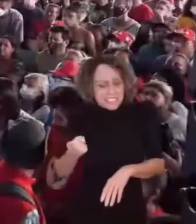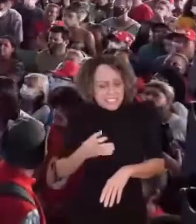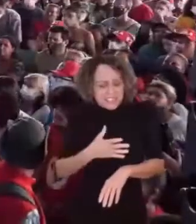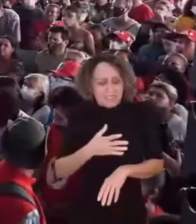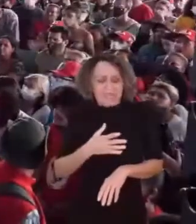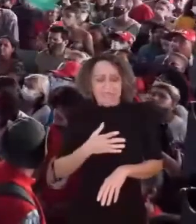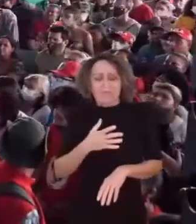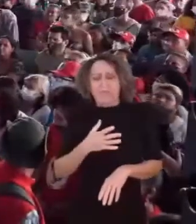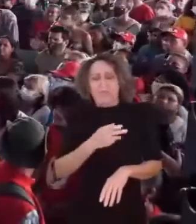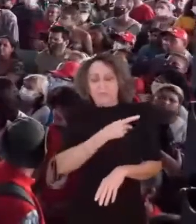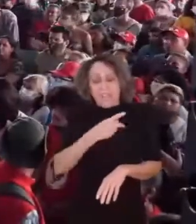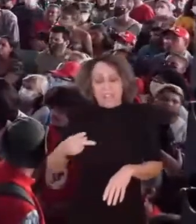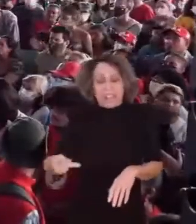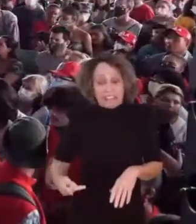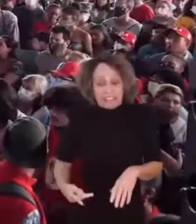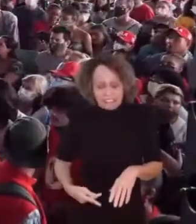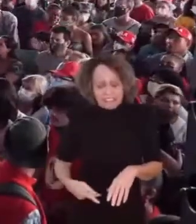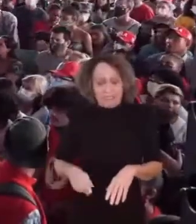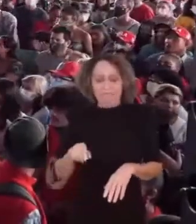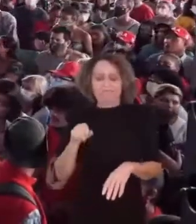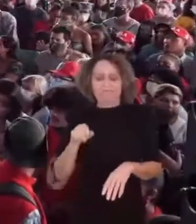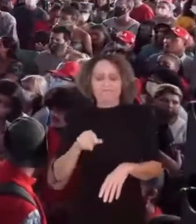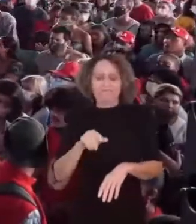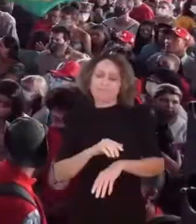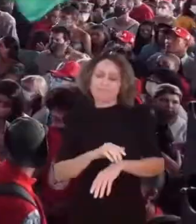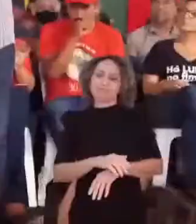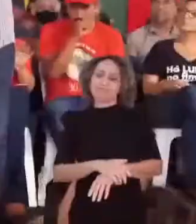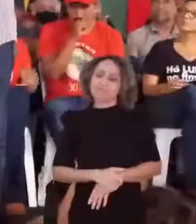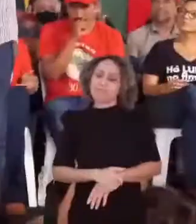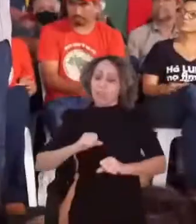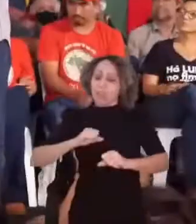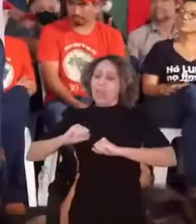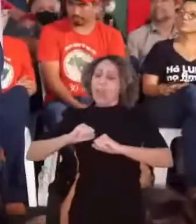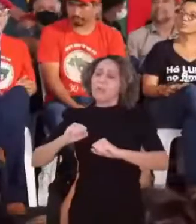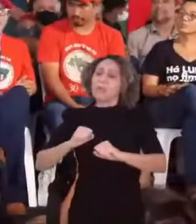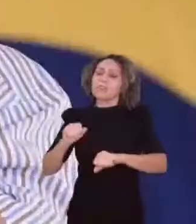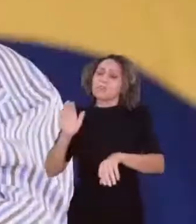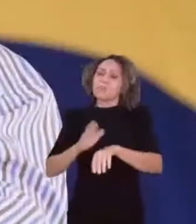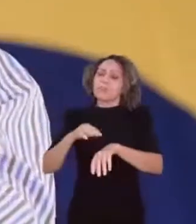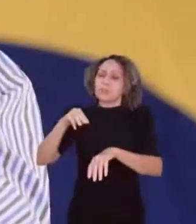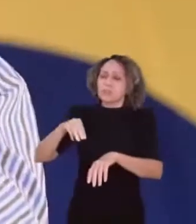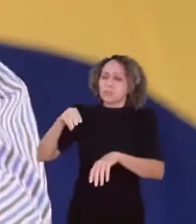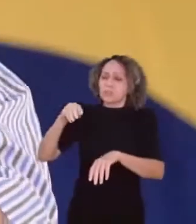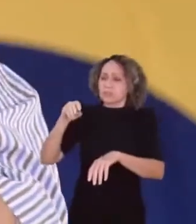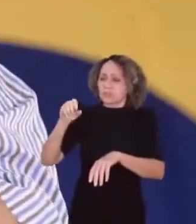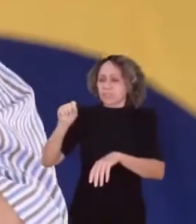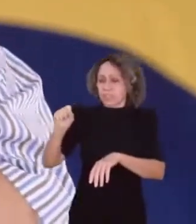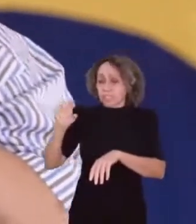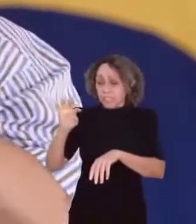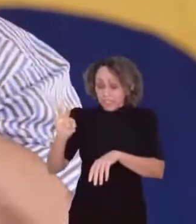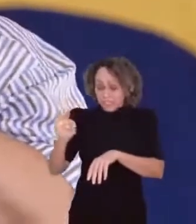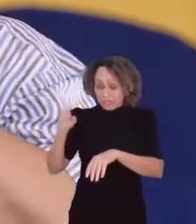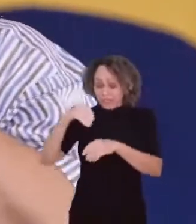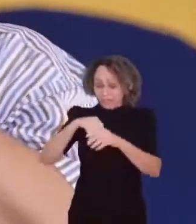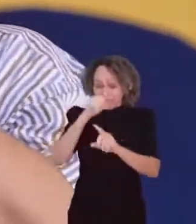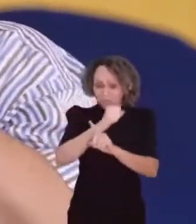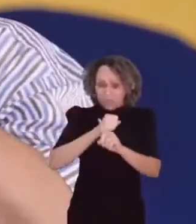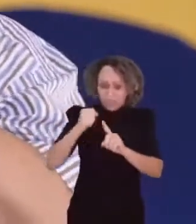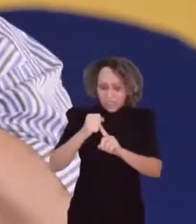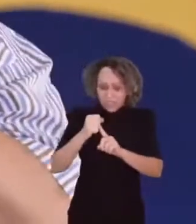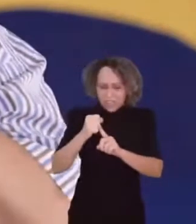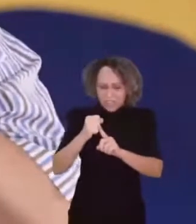E a mobilização social do MST, amparada por um governo que